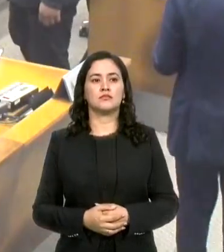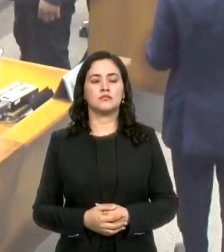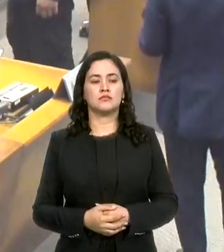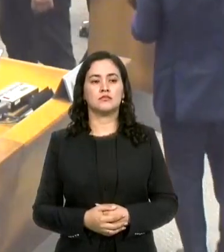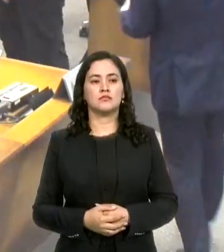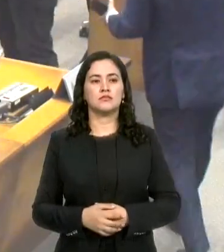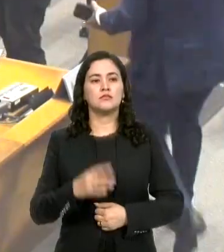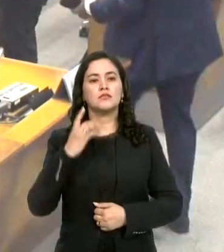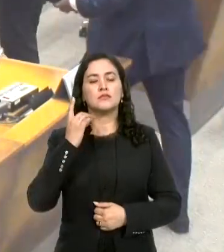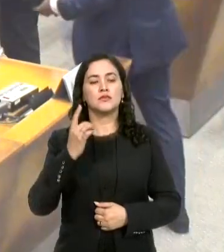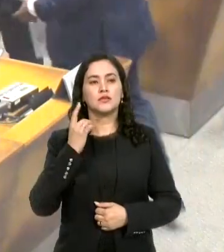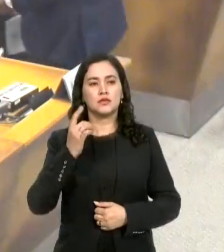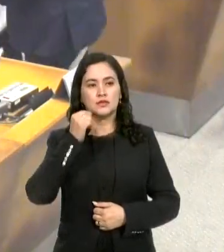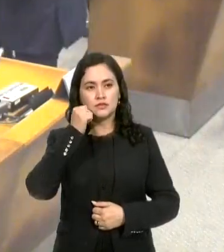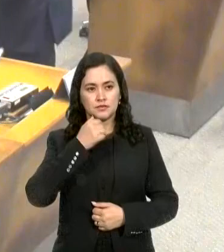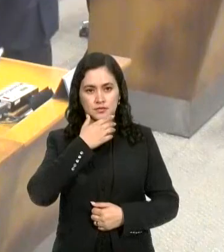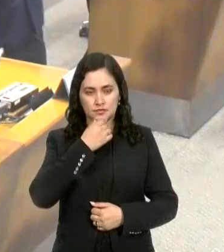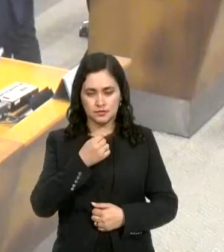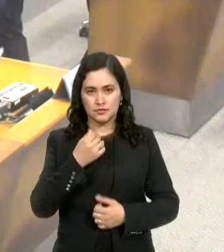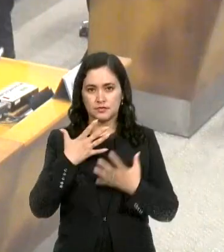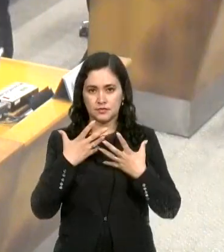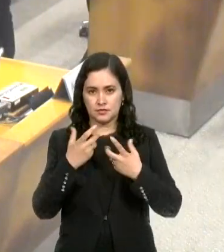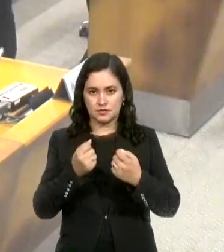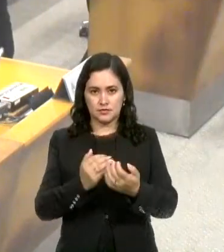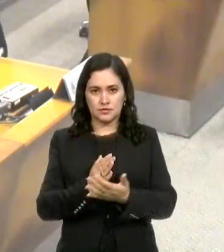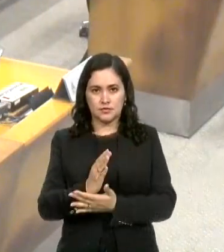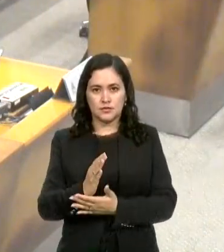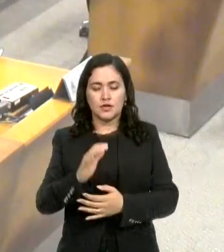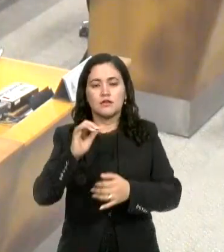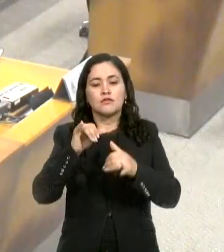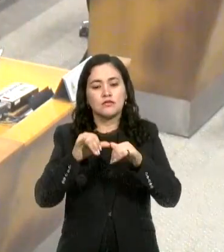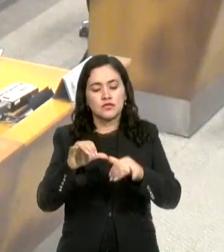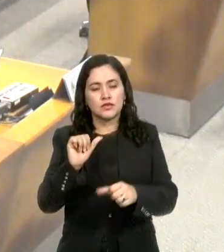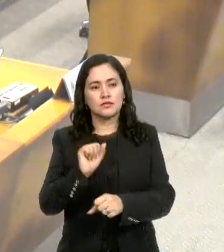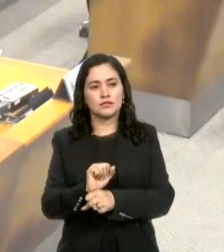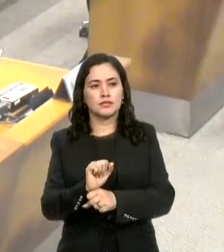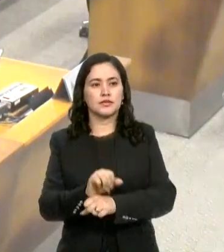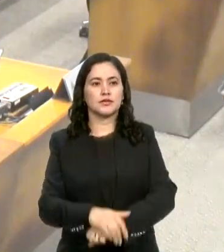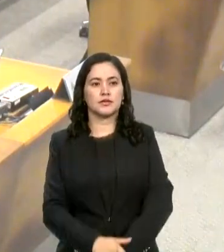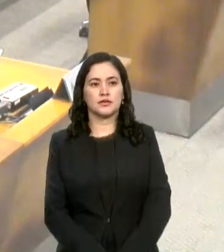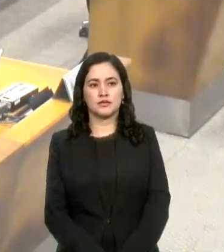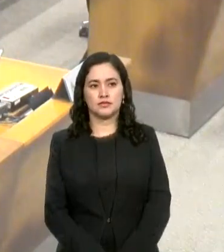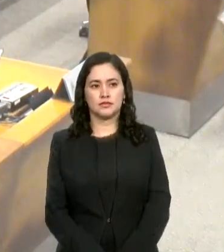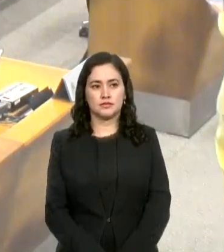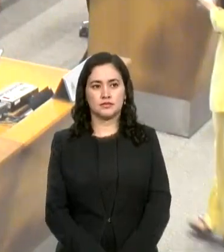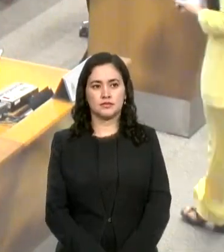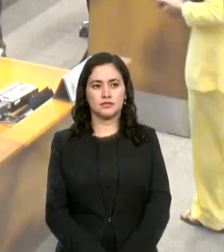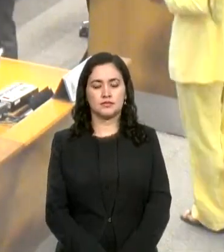os deputados e deputadas que aprovam permaneçam como estão.